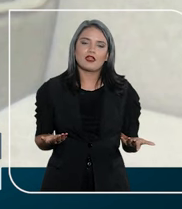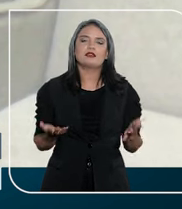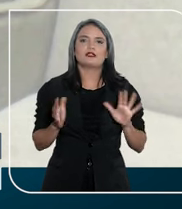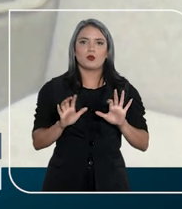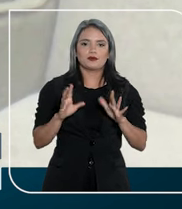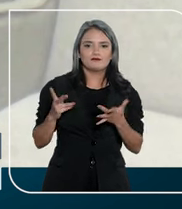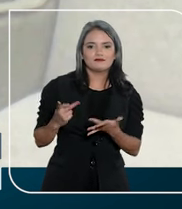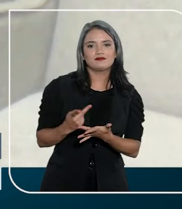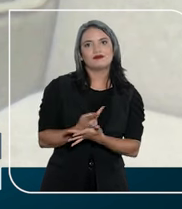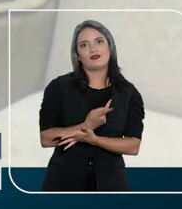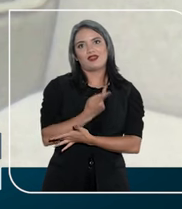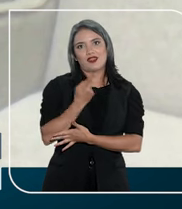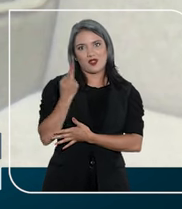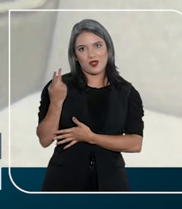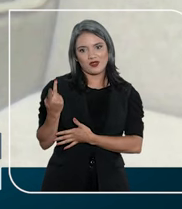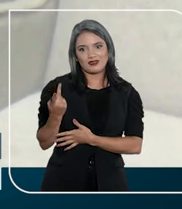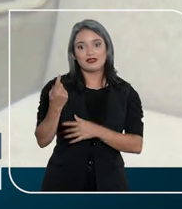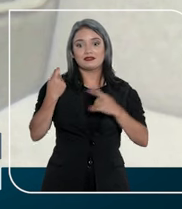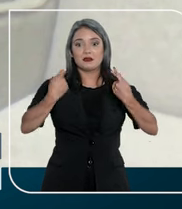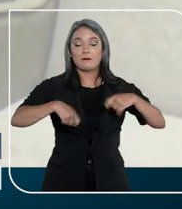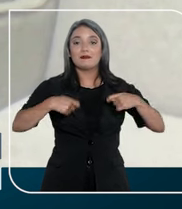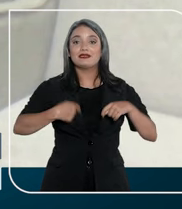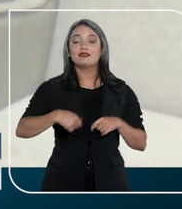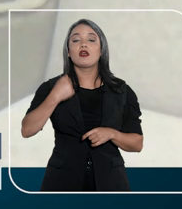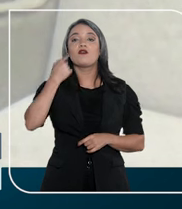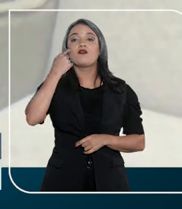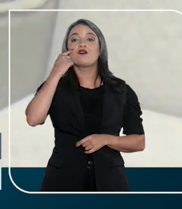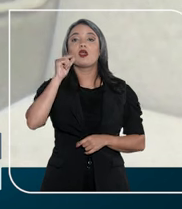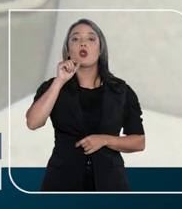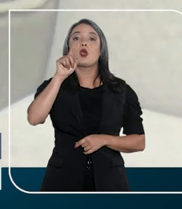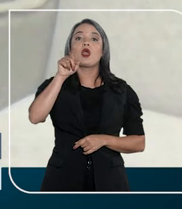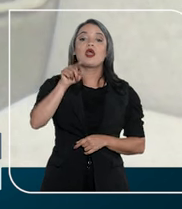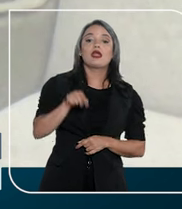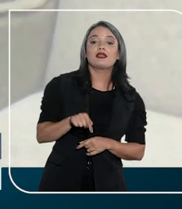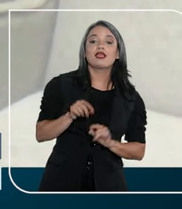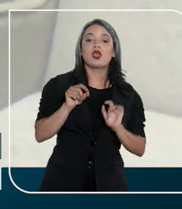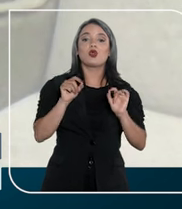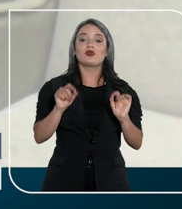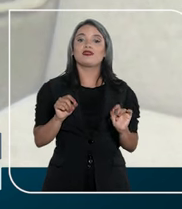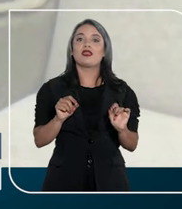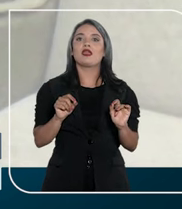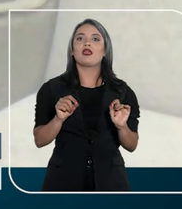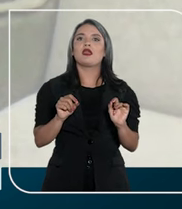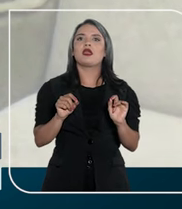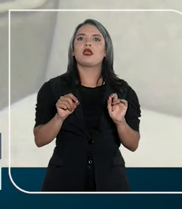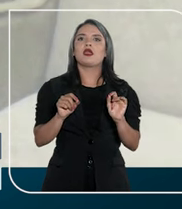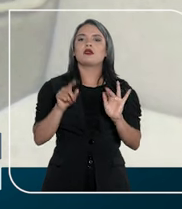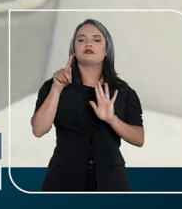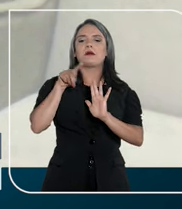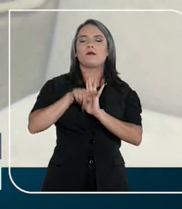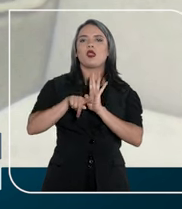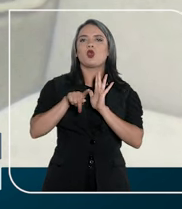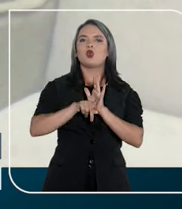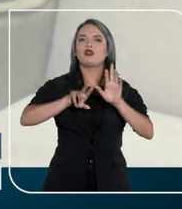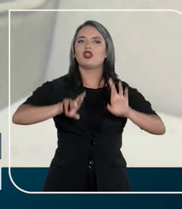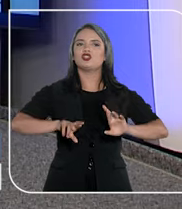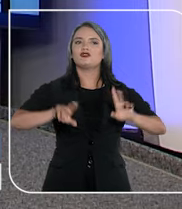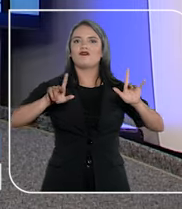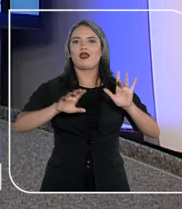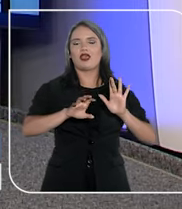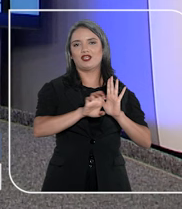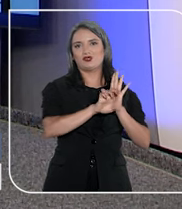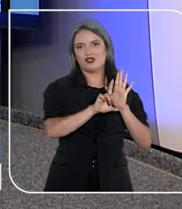se interpretar o que significa a expressão questão que foge do temário previsto no edital.